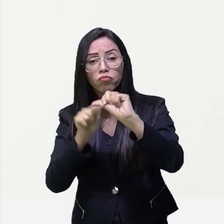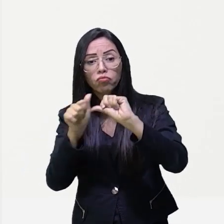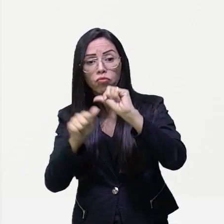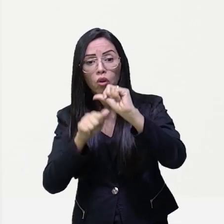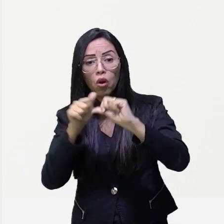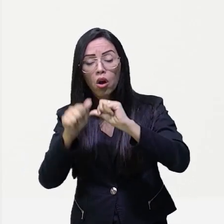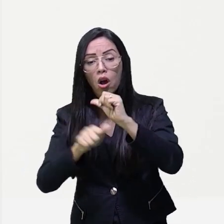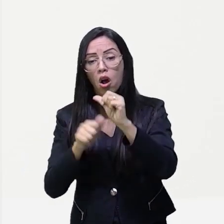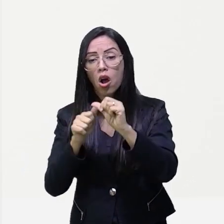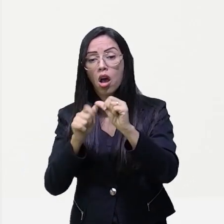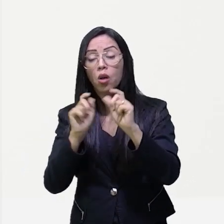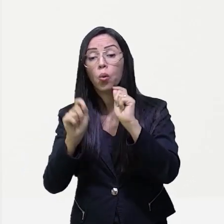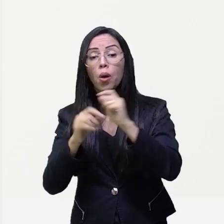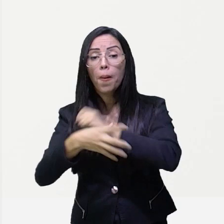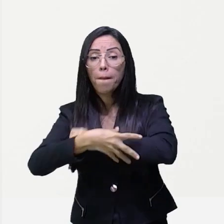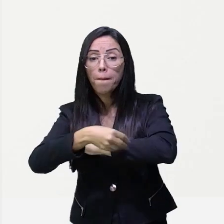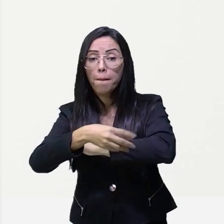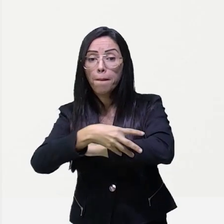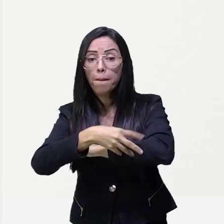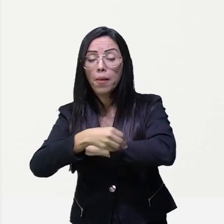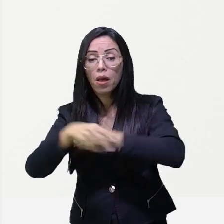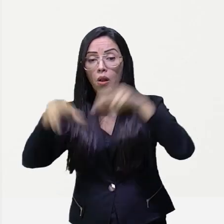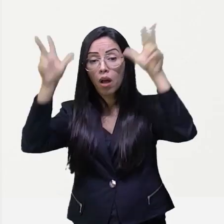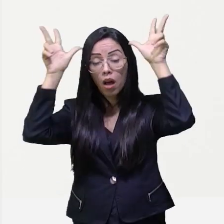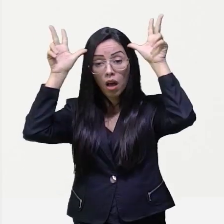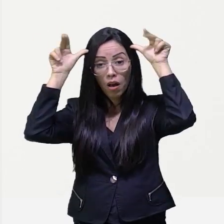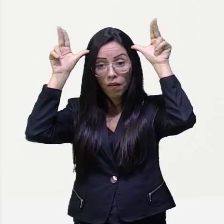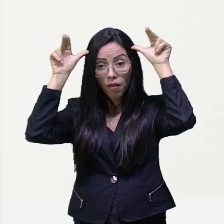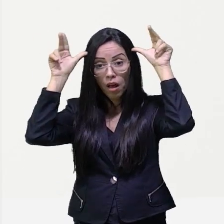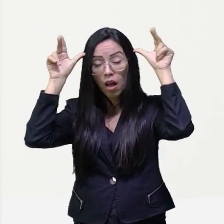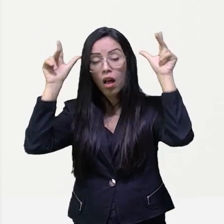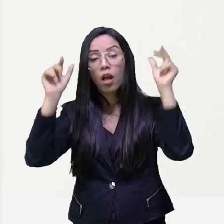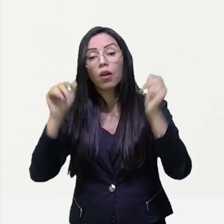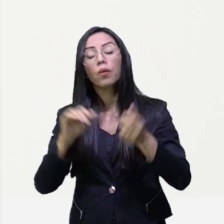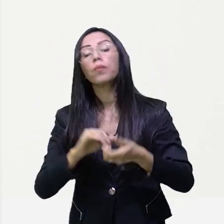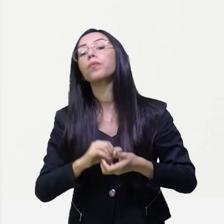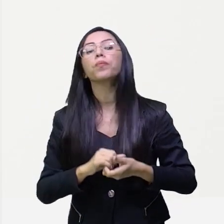de cavalo, que não eram ainda